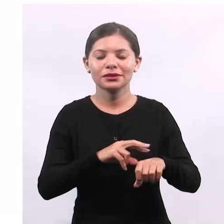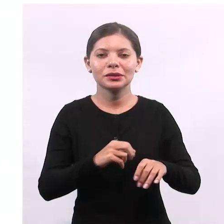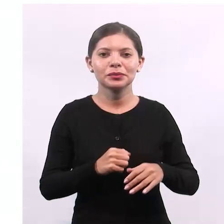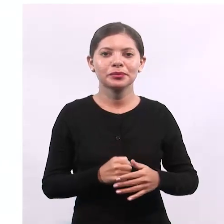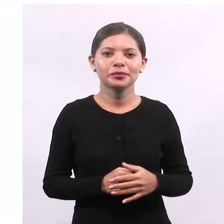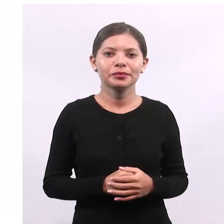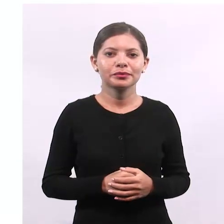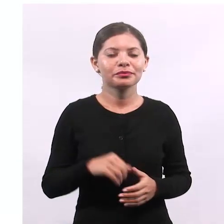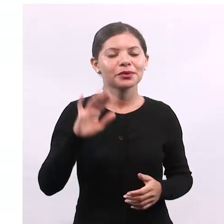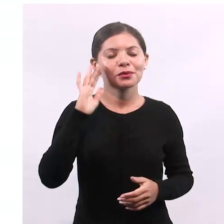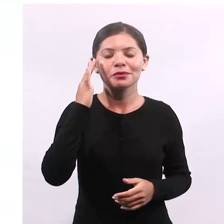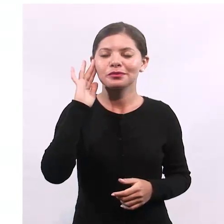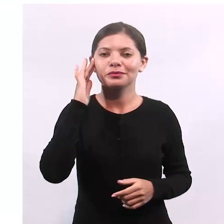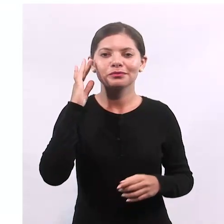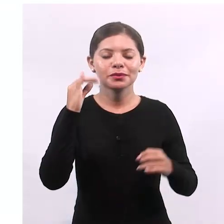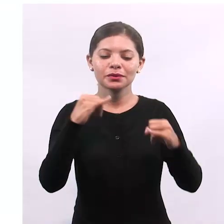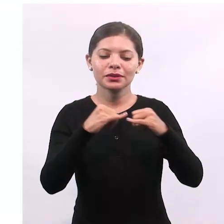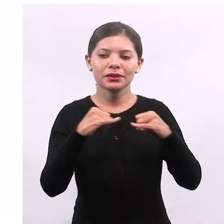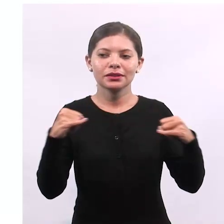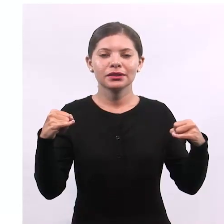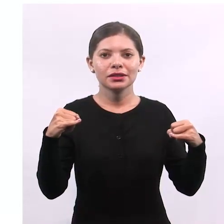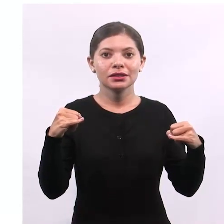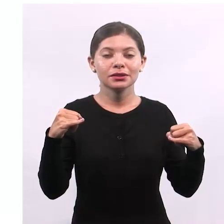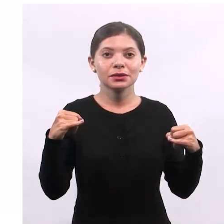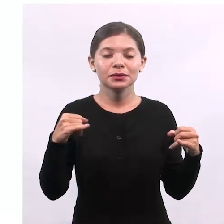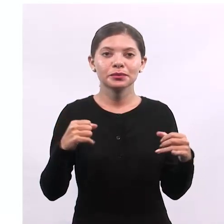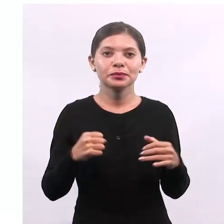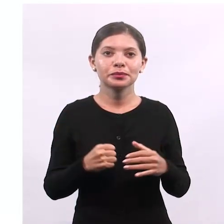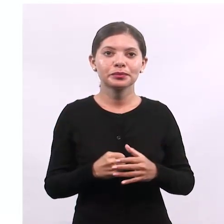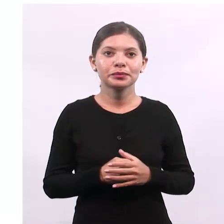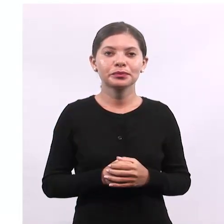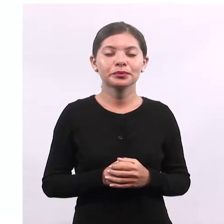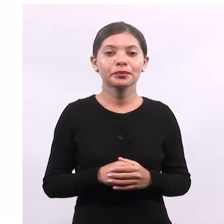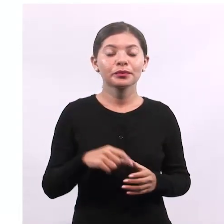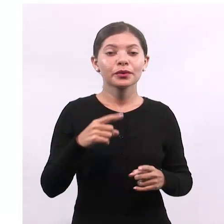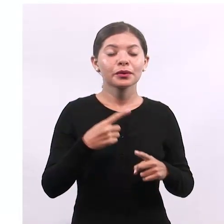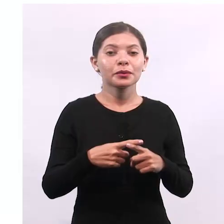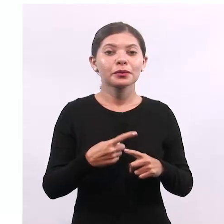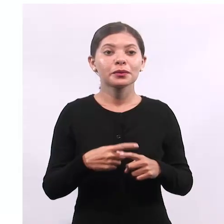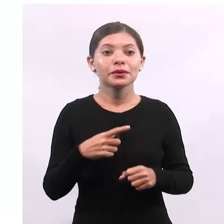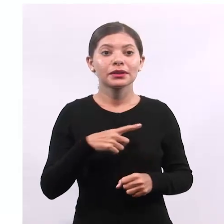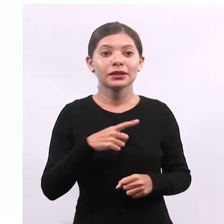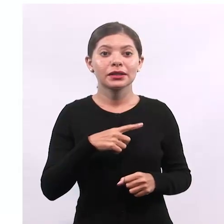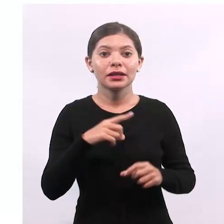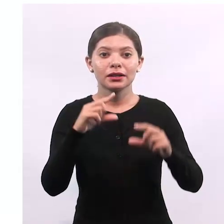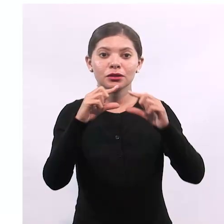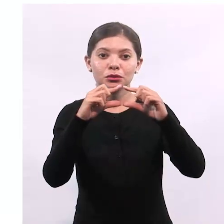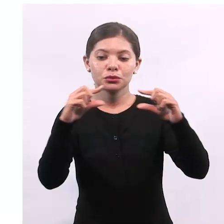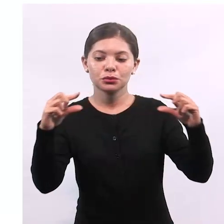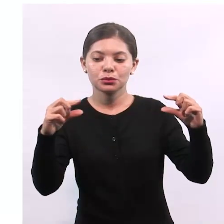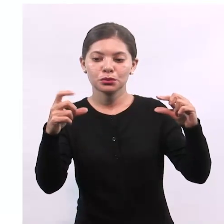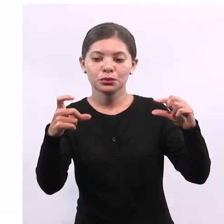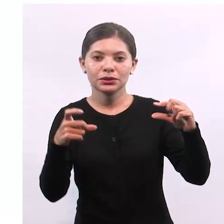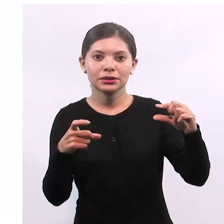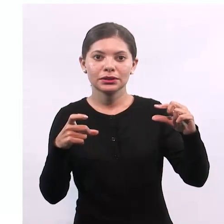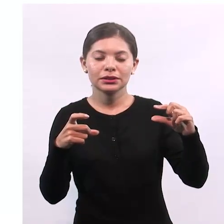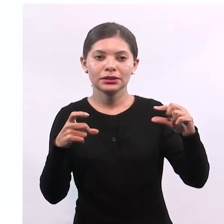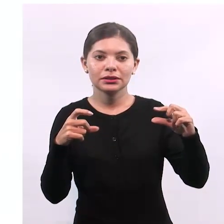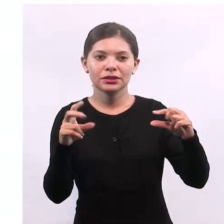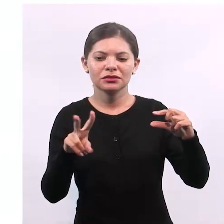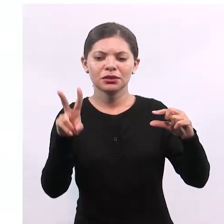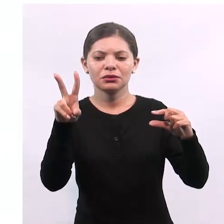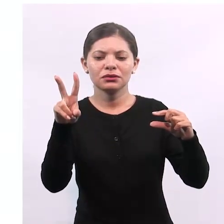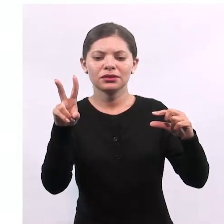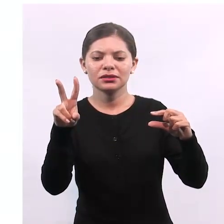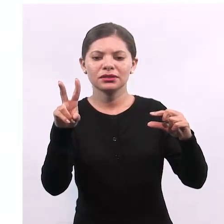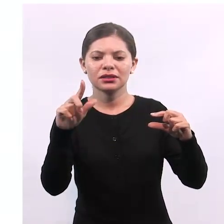linhas já que a conexões quando eu tenho aqui no meu eixo X valores que não sejam tempo Ah